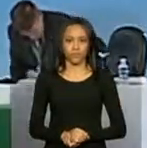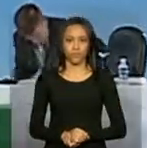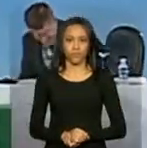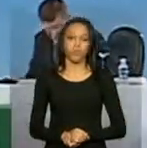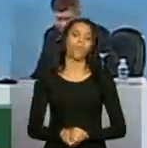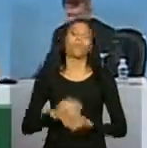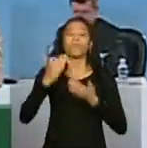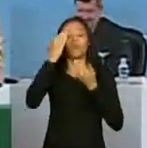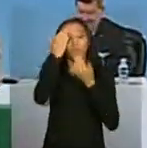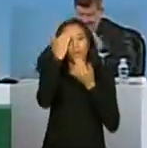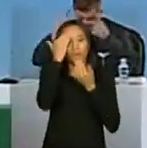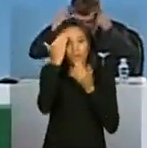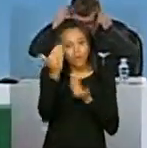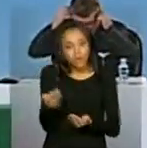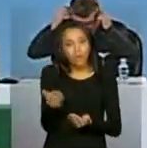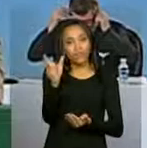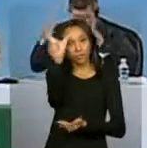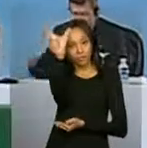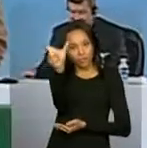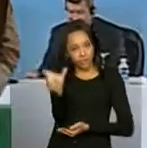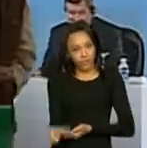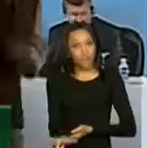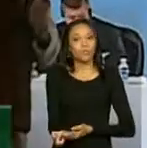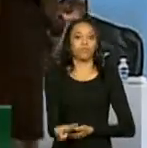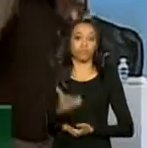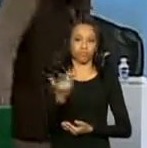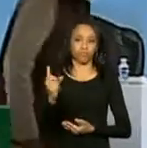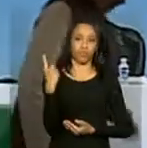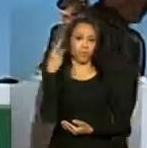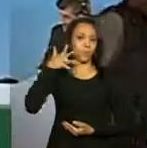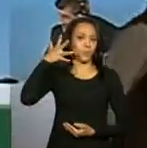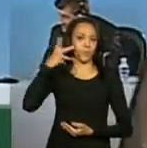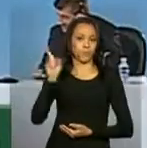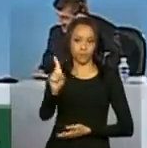Eu agradeço ao senhor Kailash Satyarthi,